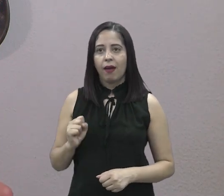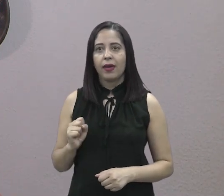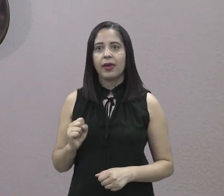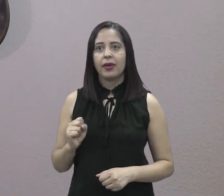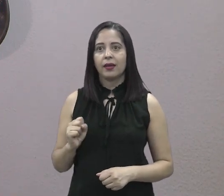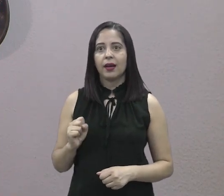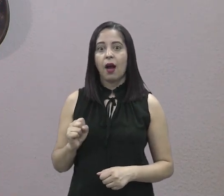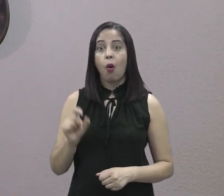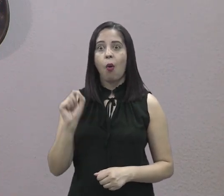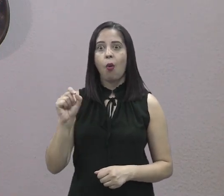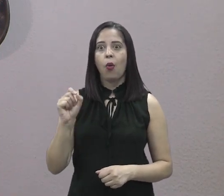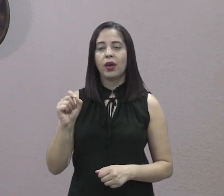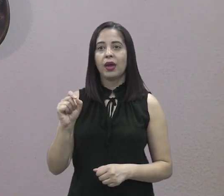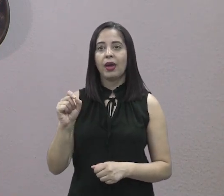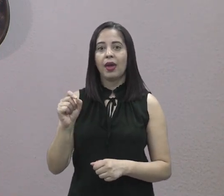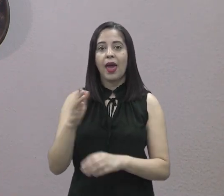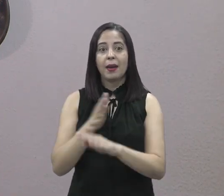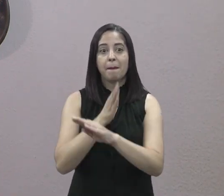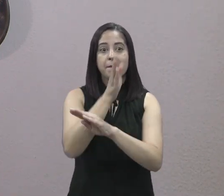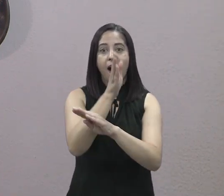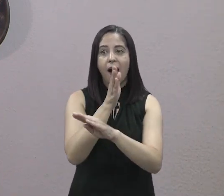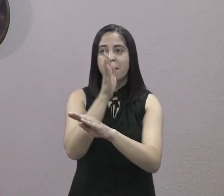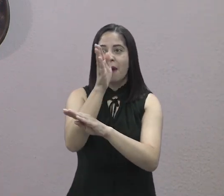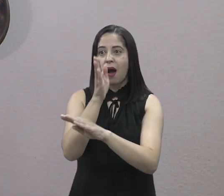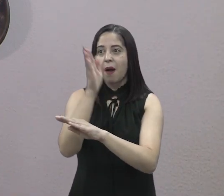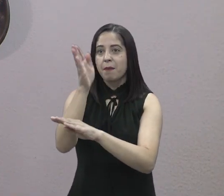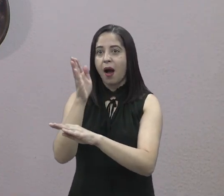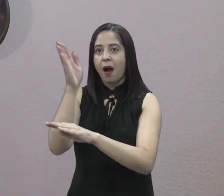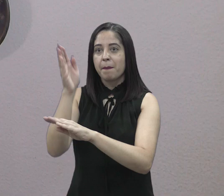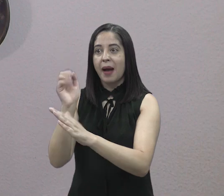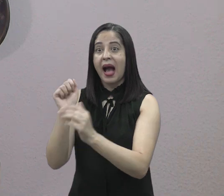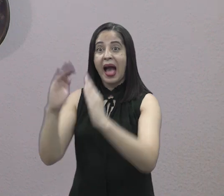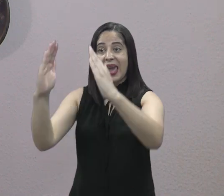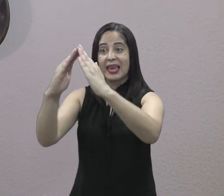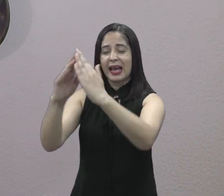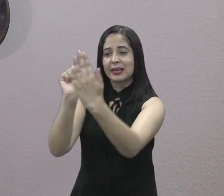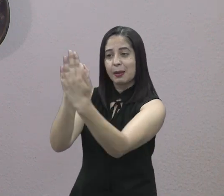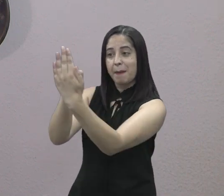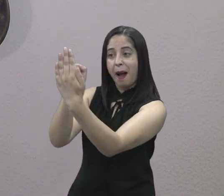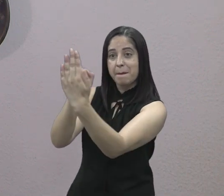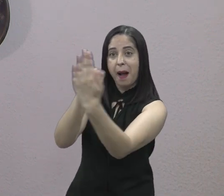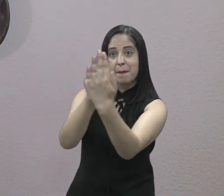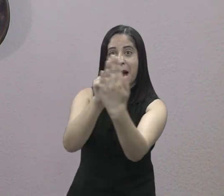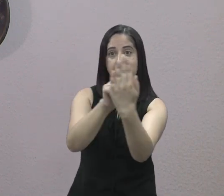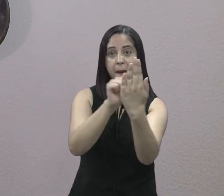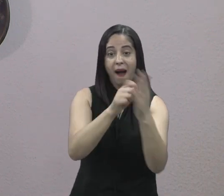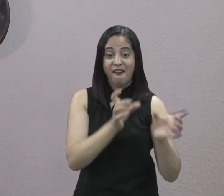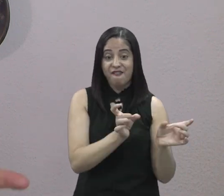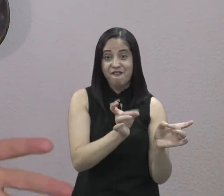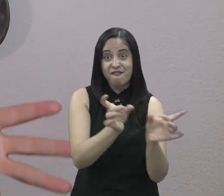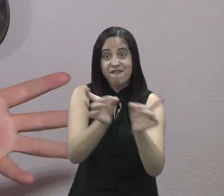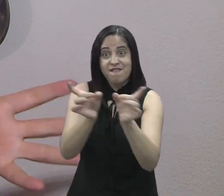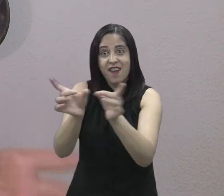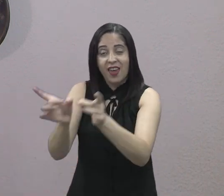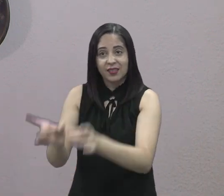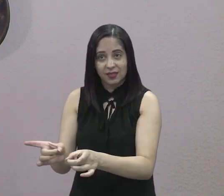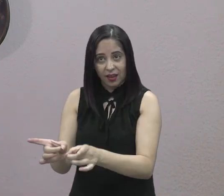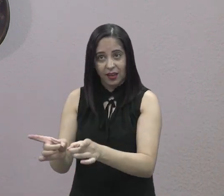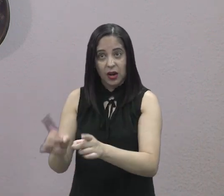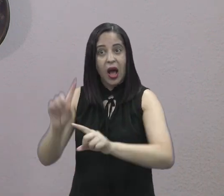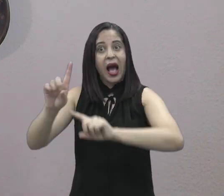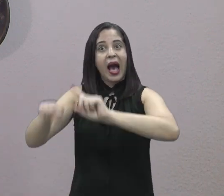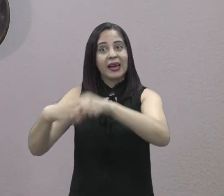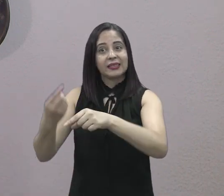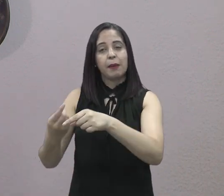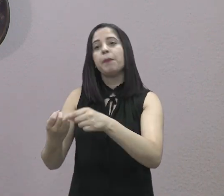mascate, né, para conseguir dinheiro mais rápido. Então, eles foram mascateando de porta em porta, até eles conseguirem um